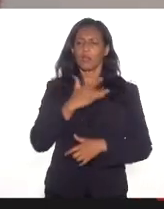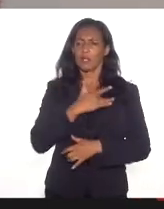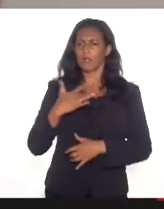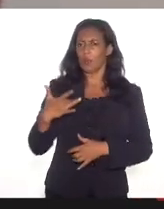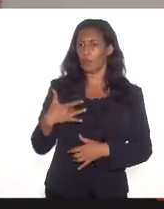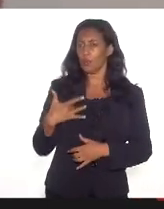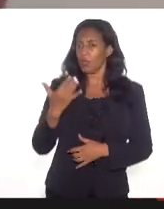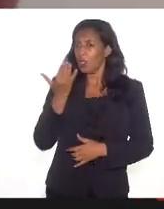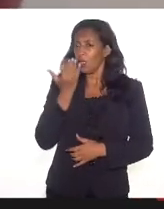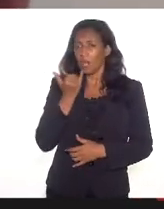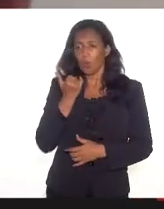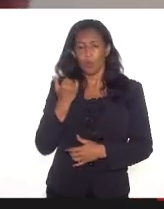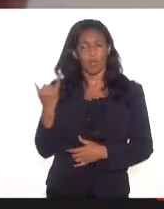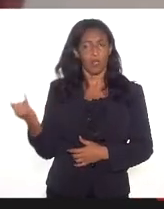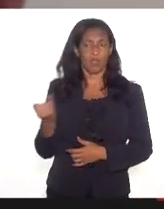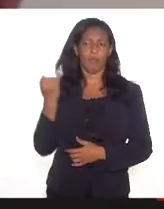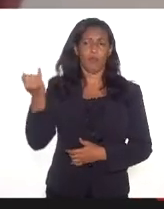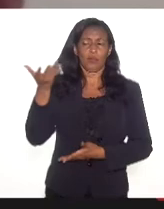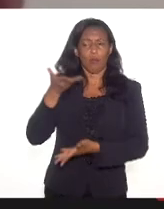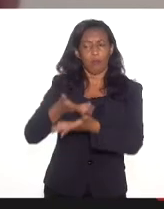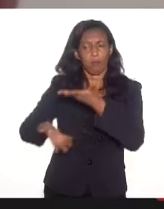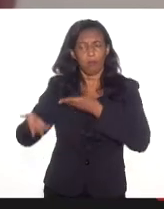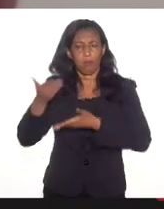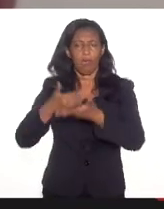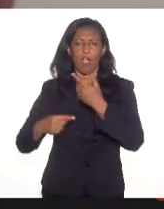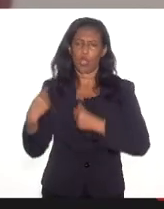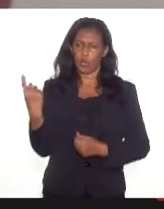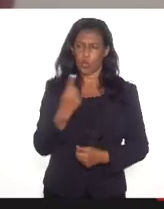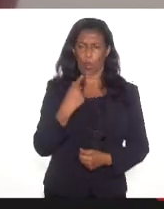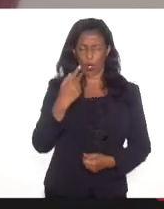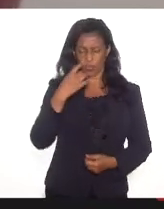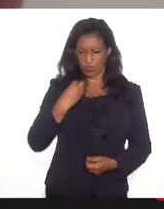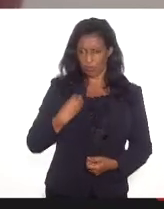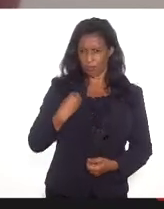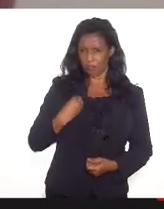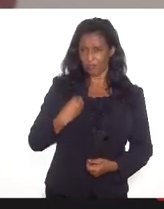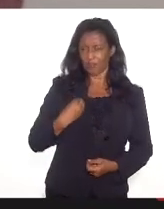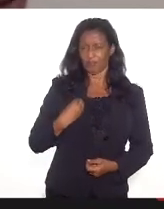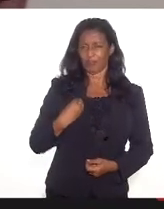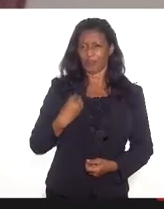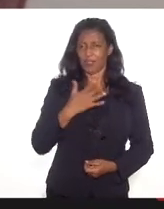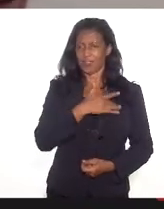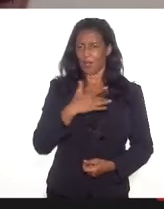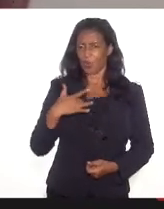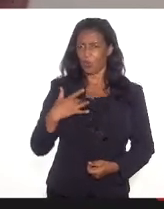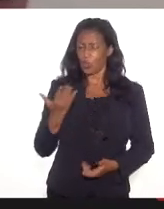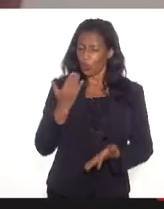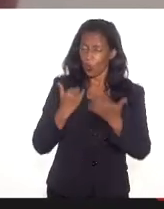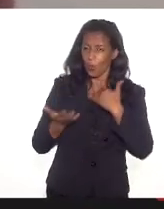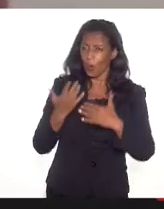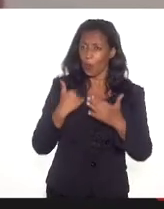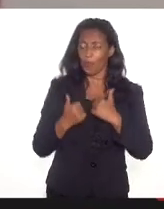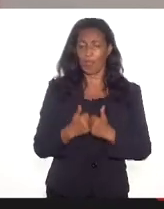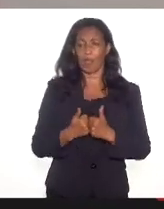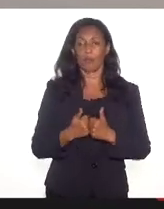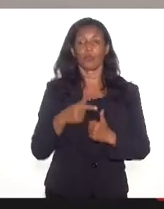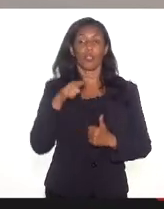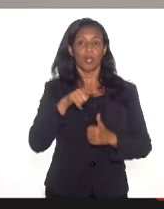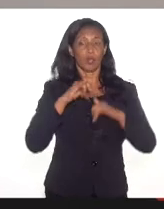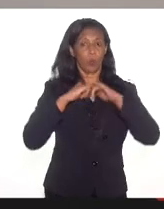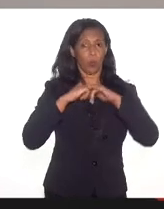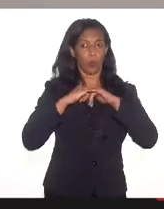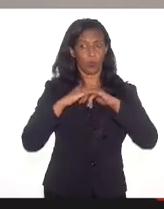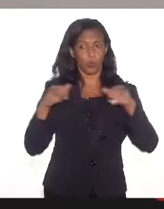faz parte disso nós somos o que nós comemos então eu acho que vale a pena e vale a pena inclusive essa denúncia sobre o uso